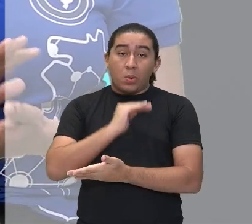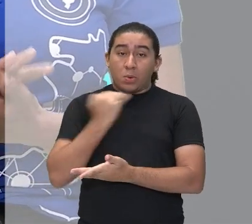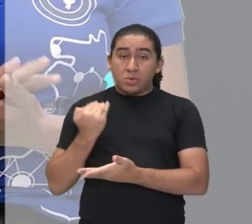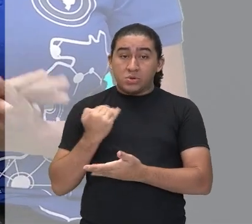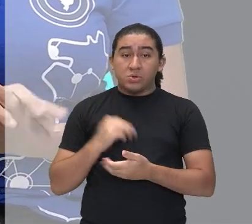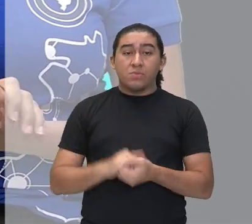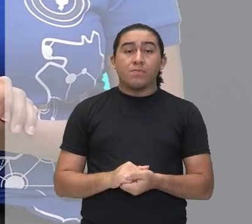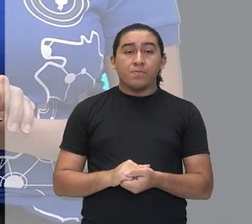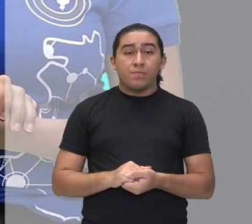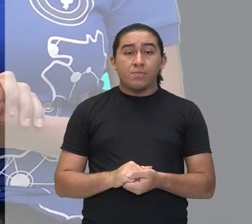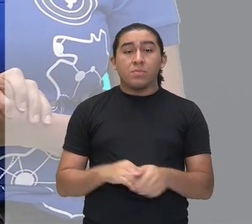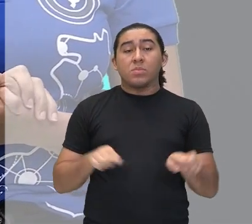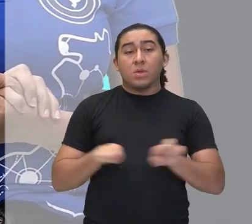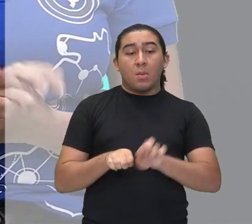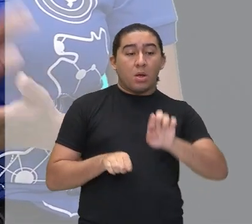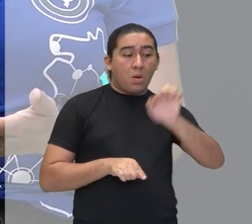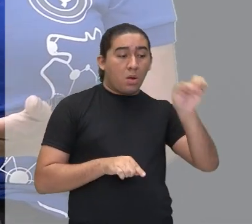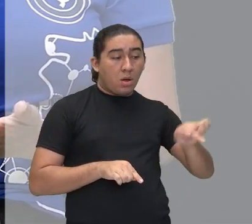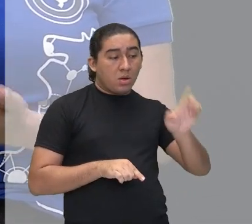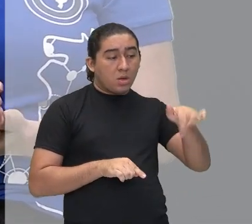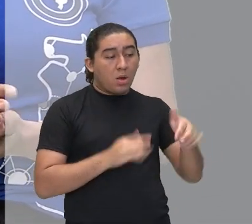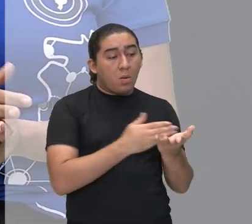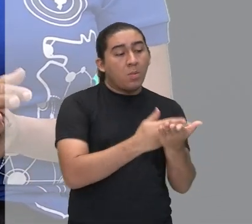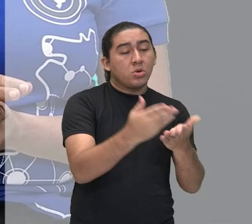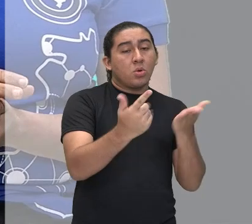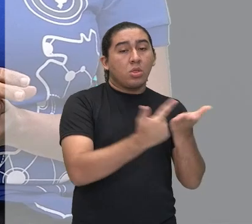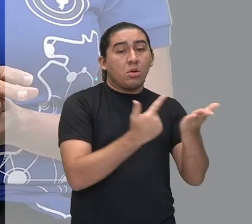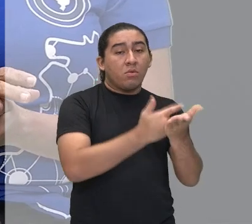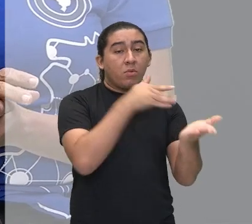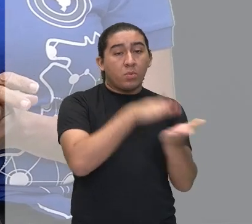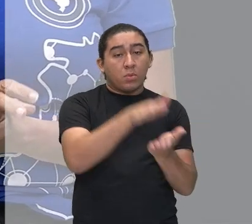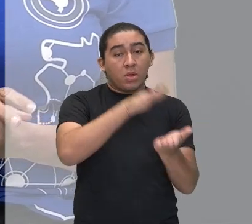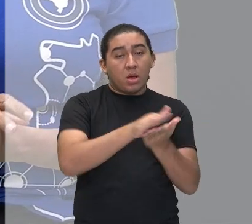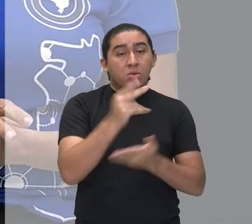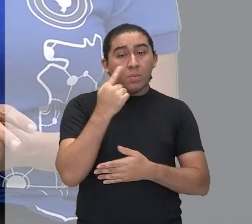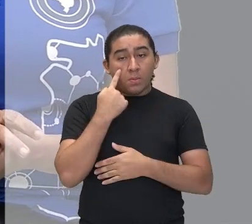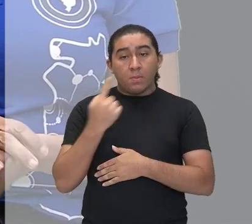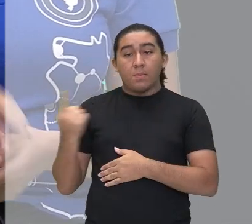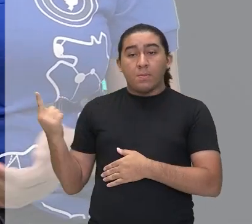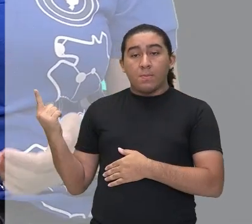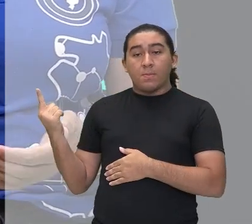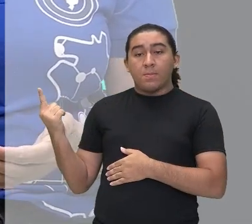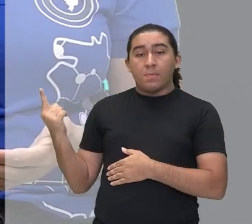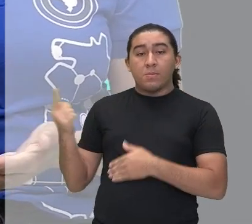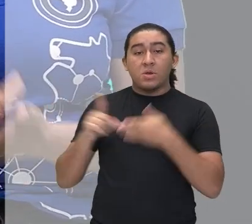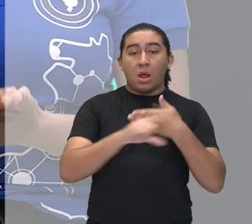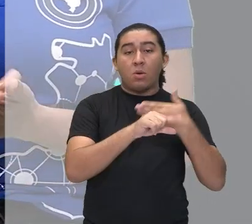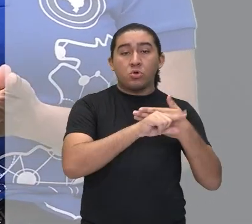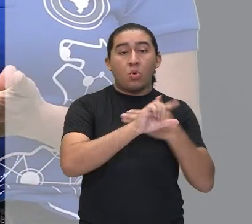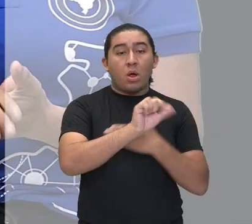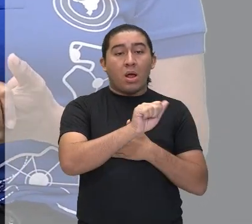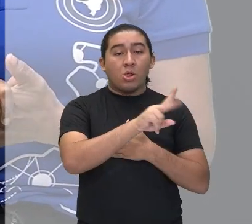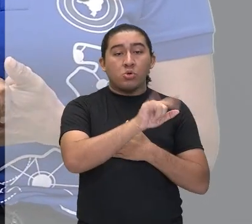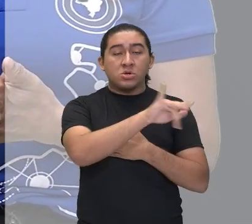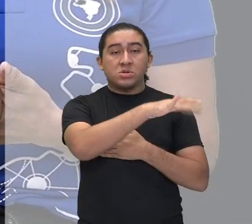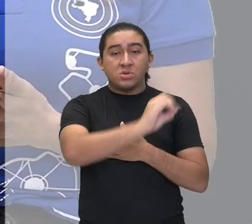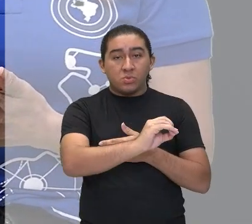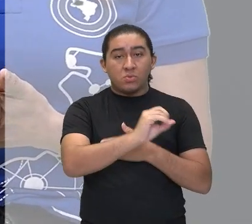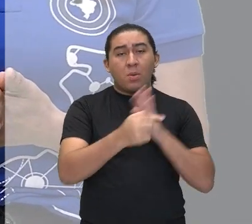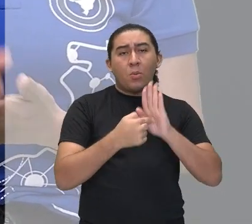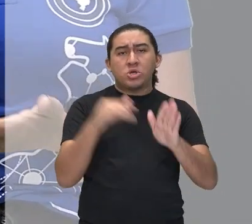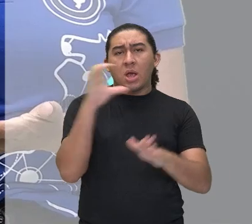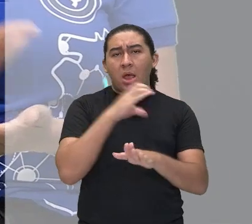Naturalismo, o marco inicial dele foi com a publicação do O Mulato, de Luiz Azevedo. A gente vai mostrar rapidinho aqui um